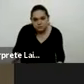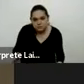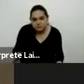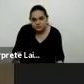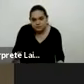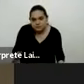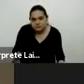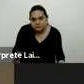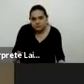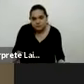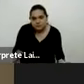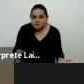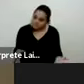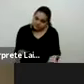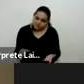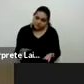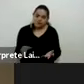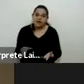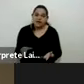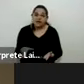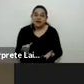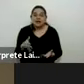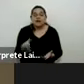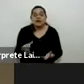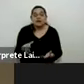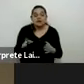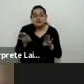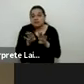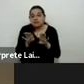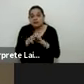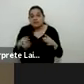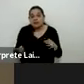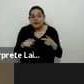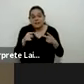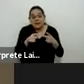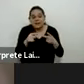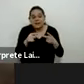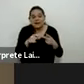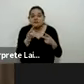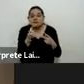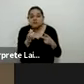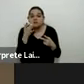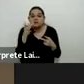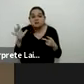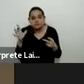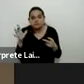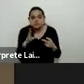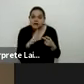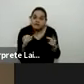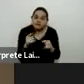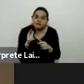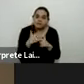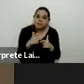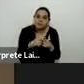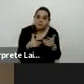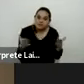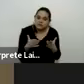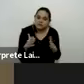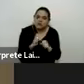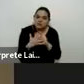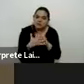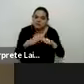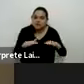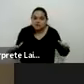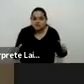do Tesouro para resolver alguns problemas, né? Como ele não abre mão dessas políticas neoliberais, então ele tem